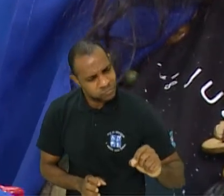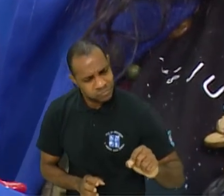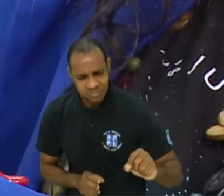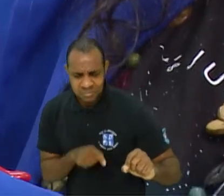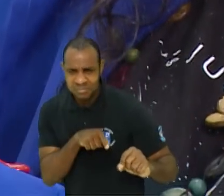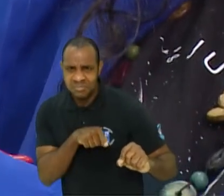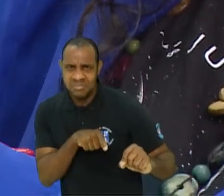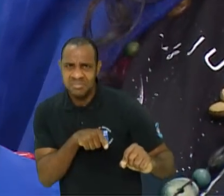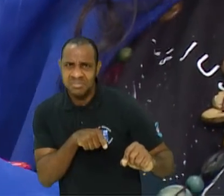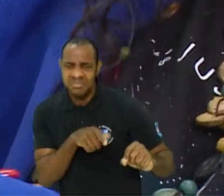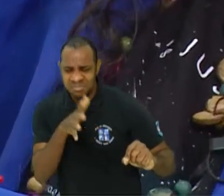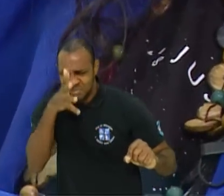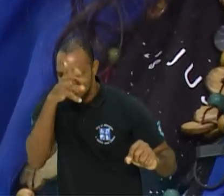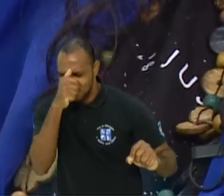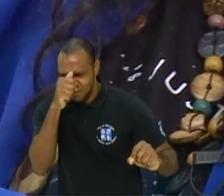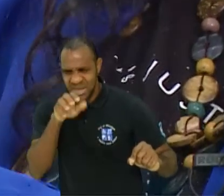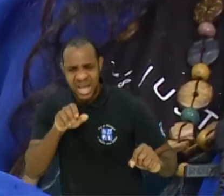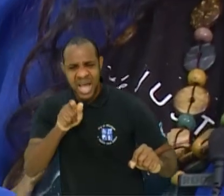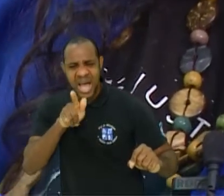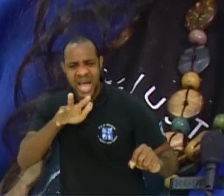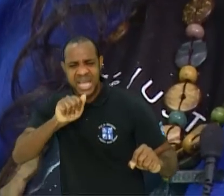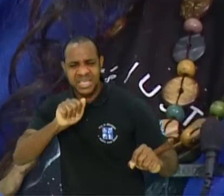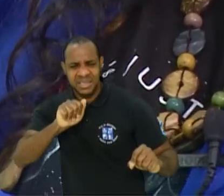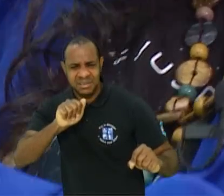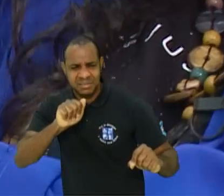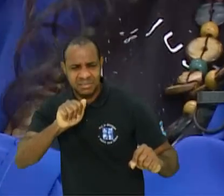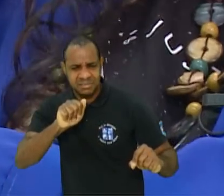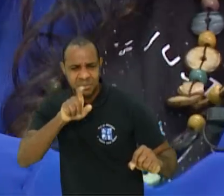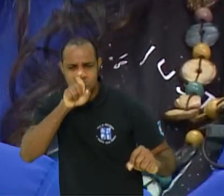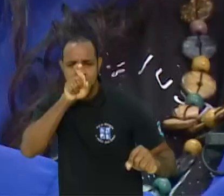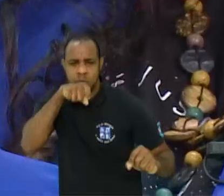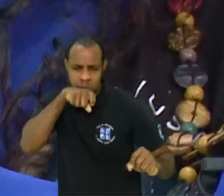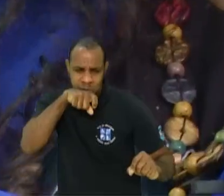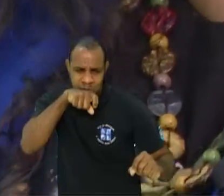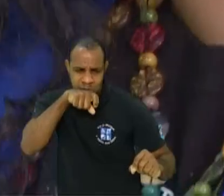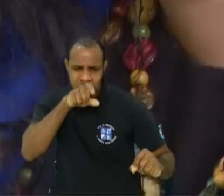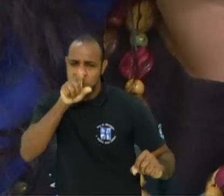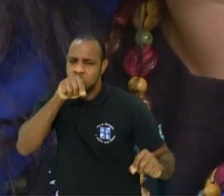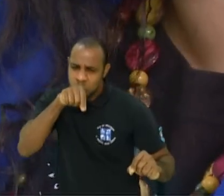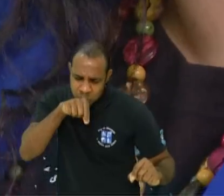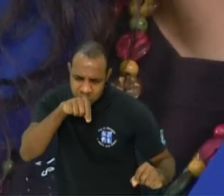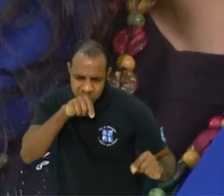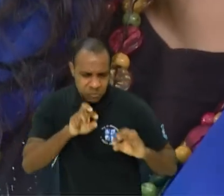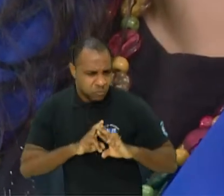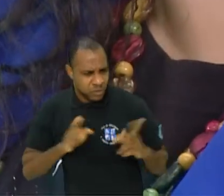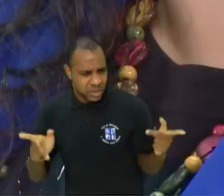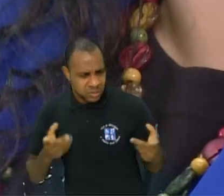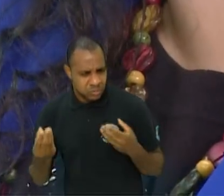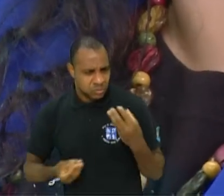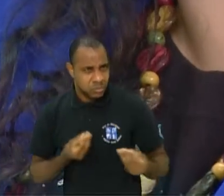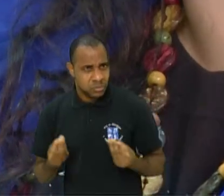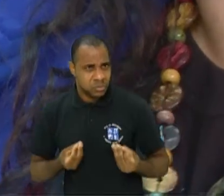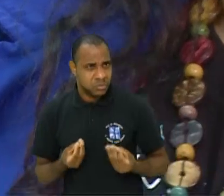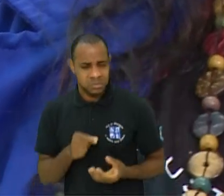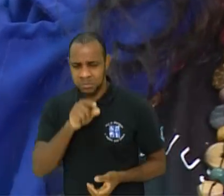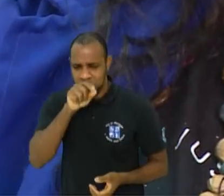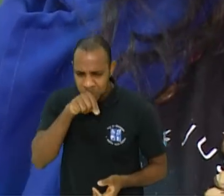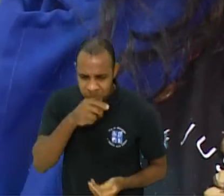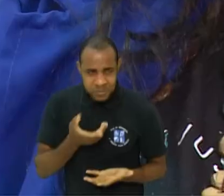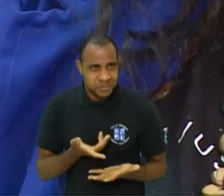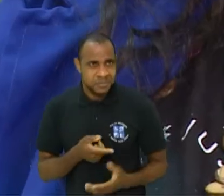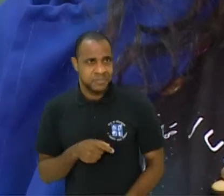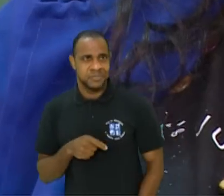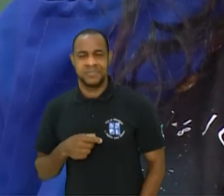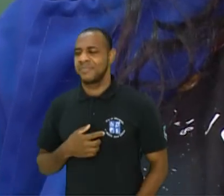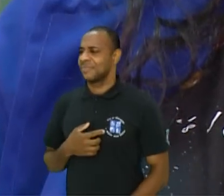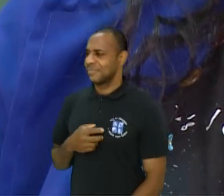galinha? Não tem como. Águia é águia e galinha é galinha. Ah, você não